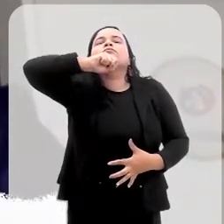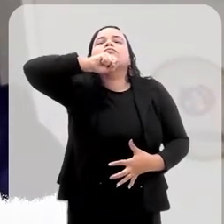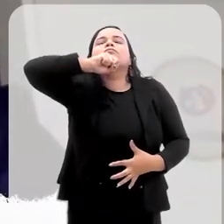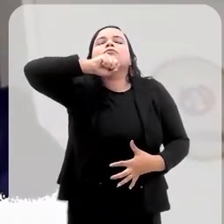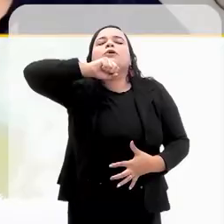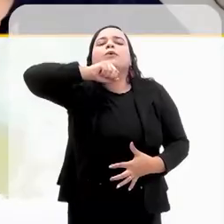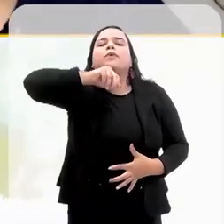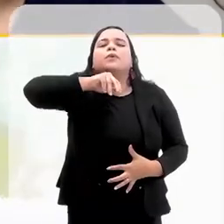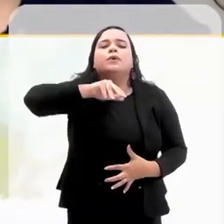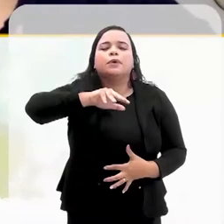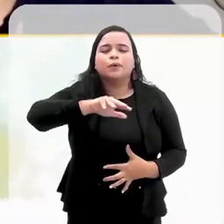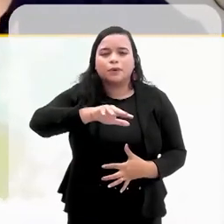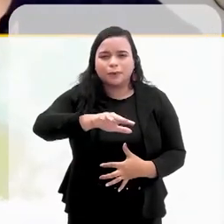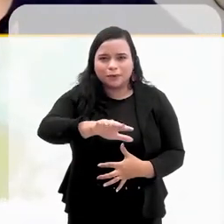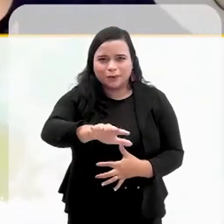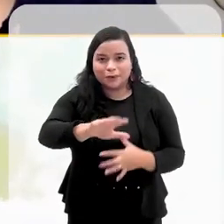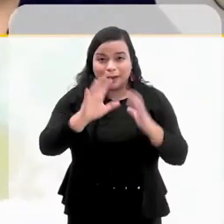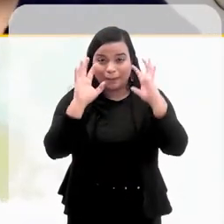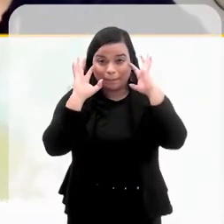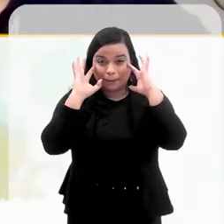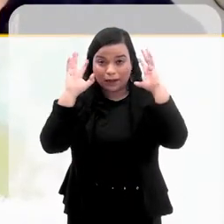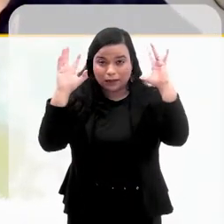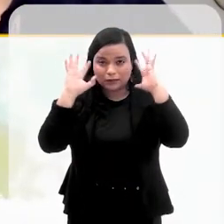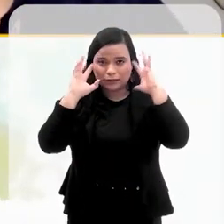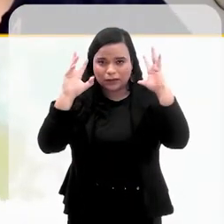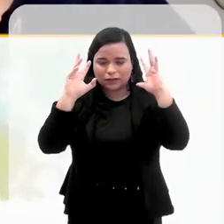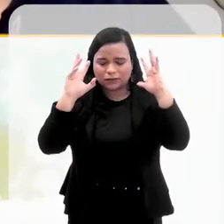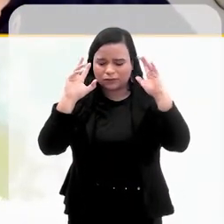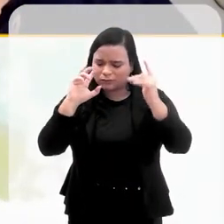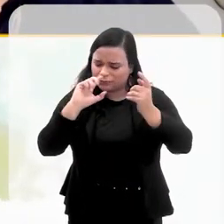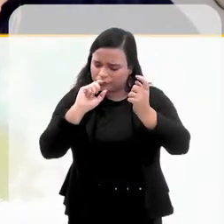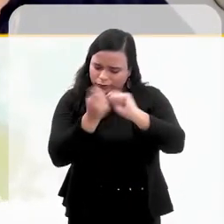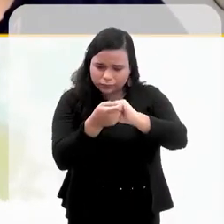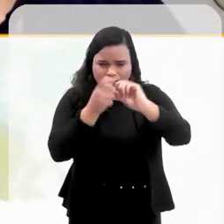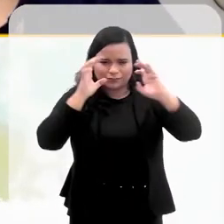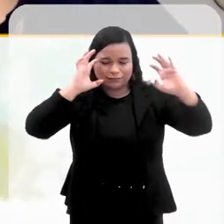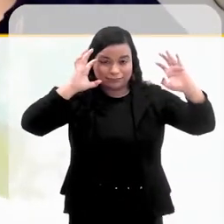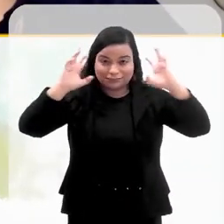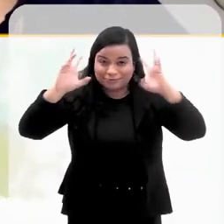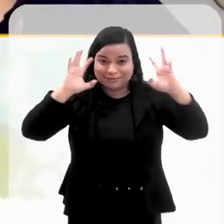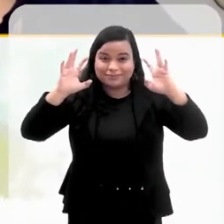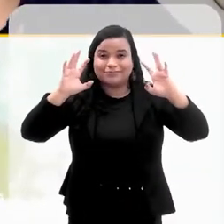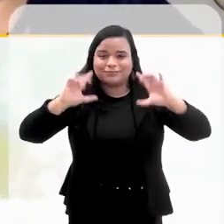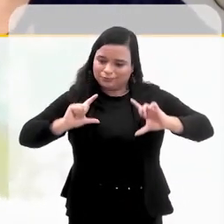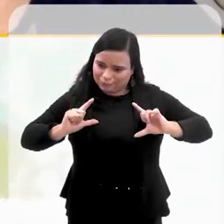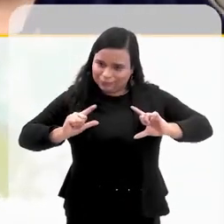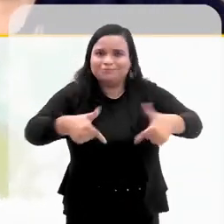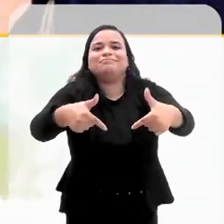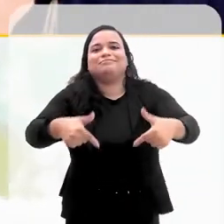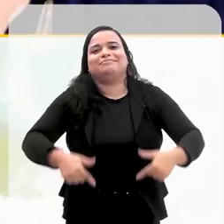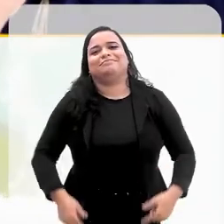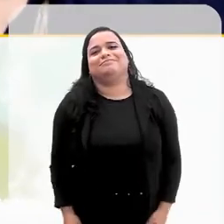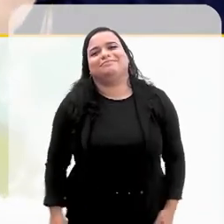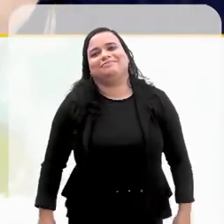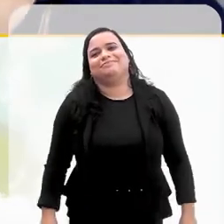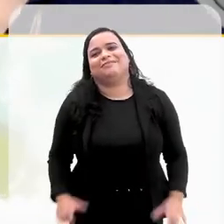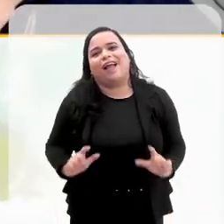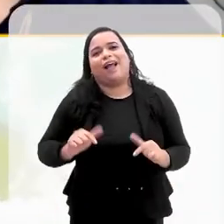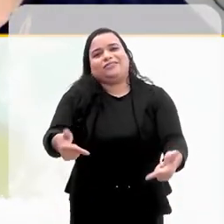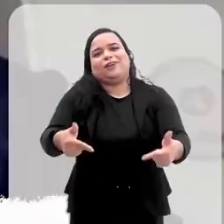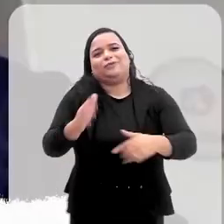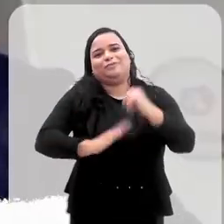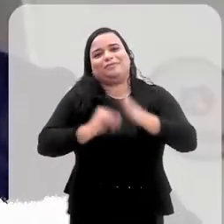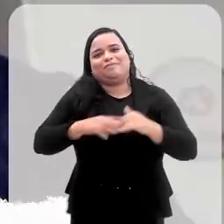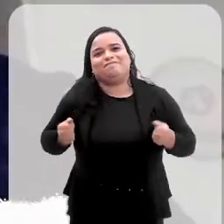tomar uma atitude. Proação, proativa. Tempo para Primeira coisa, pensar, para se